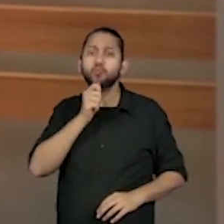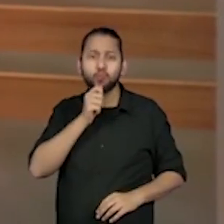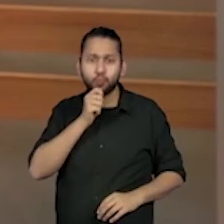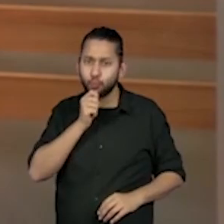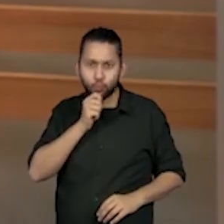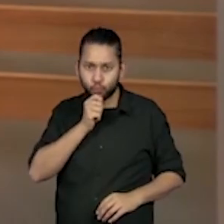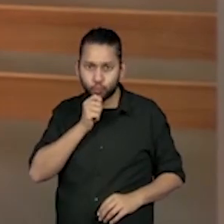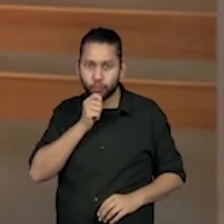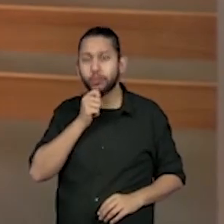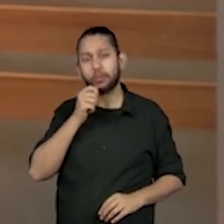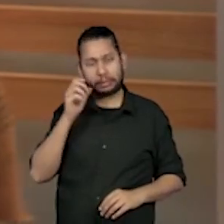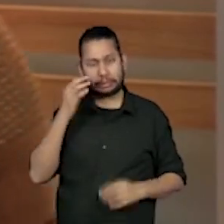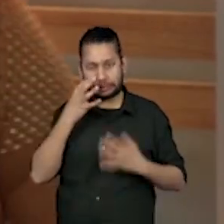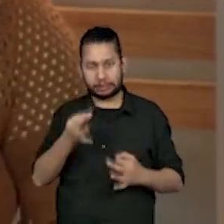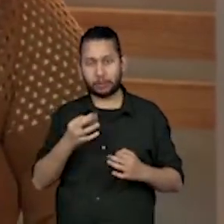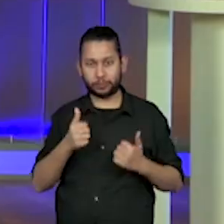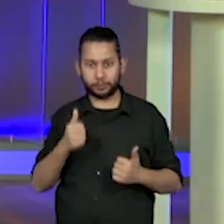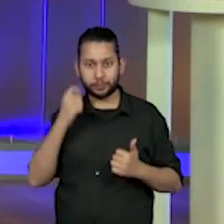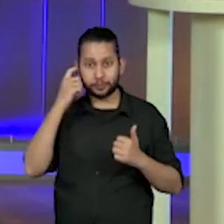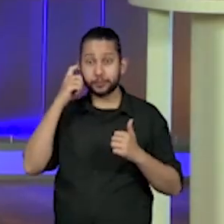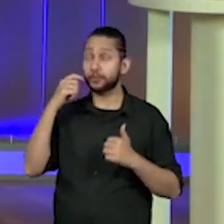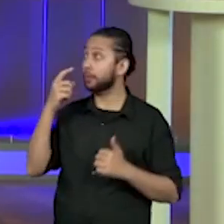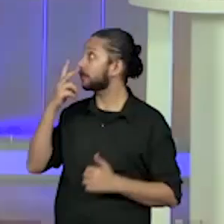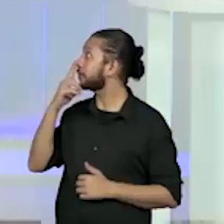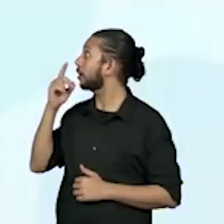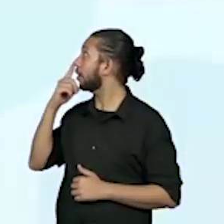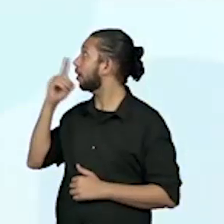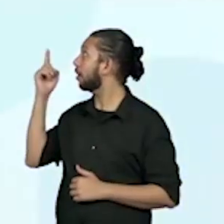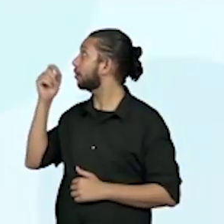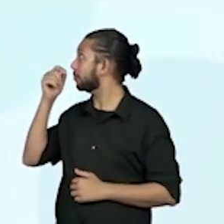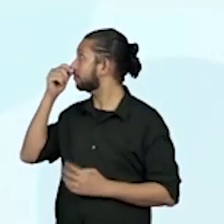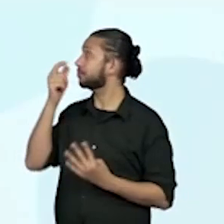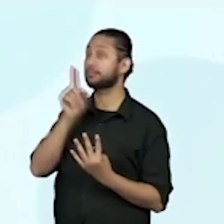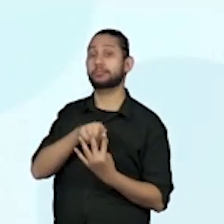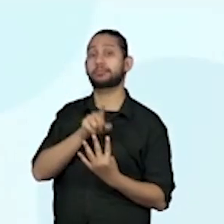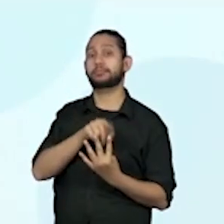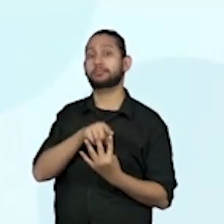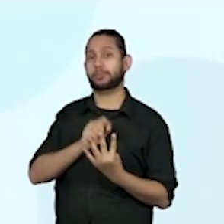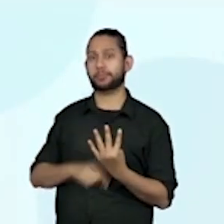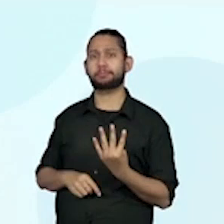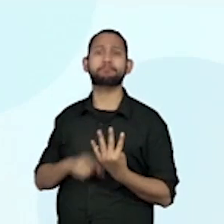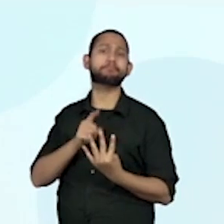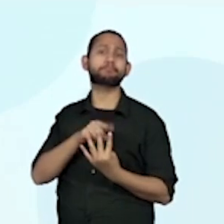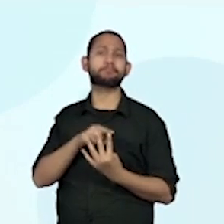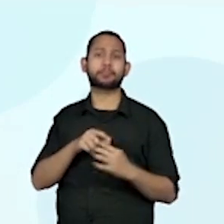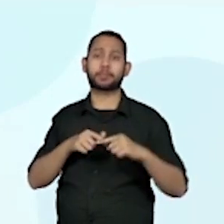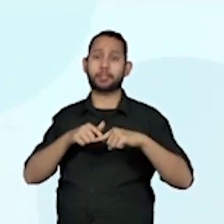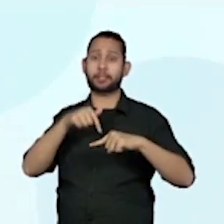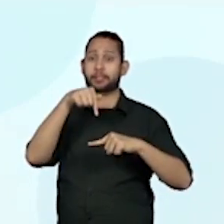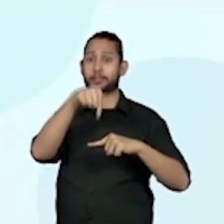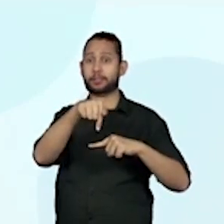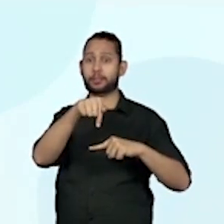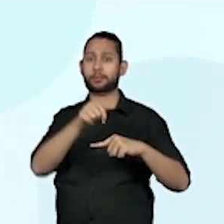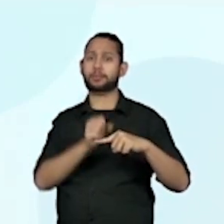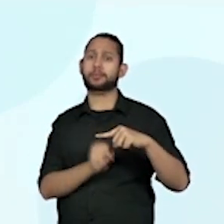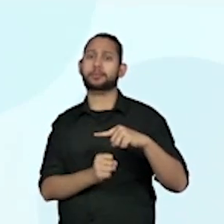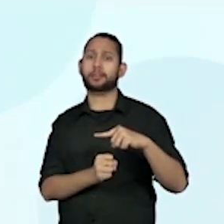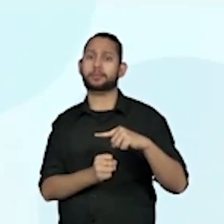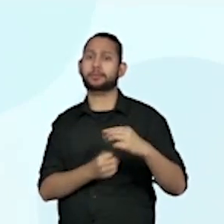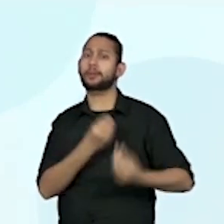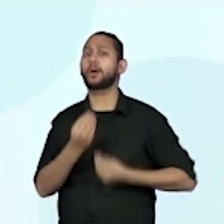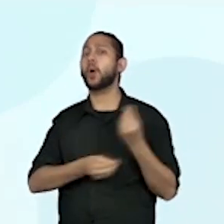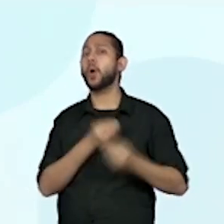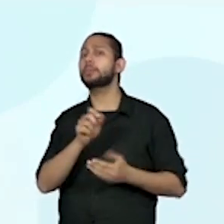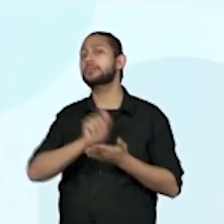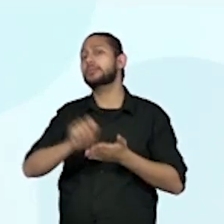prestar um pouquinho de atenção agora, tá? Vamos na nossa última fração da telinha? E aí, esta fração? Como seria